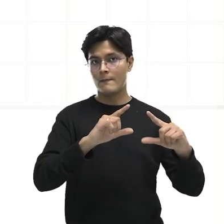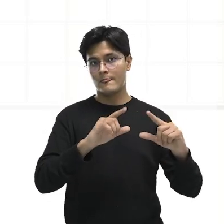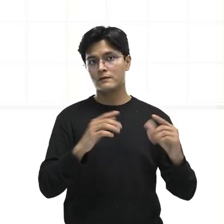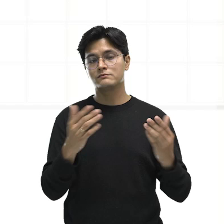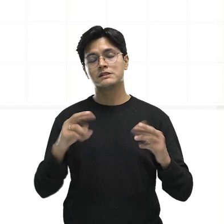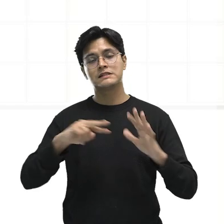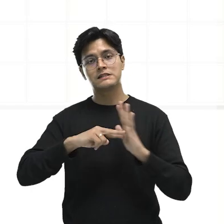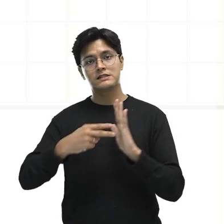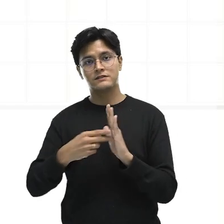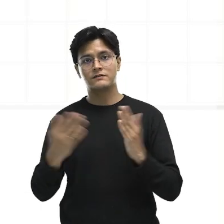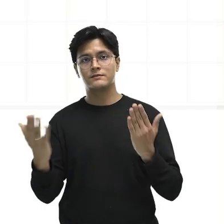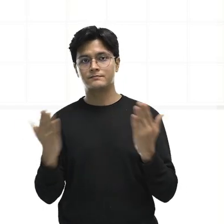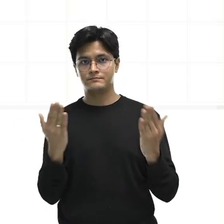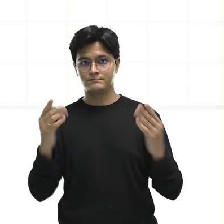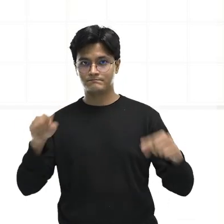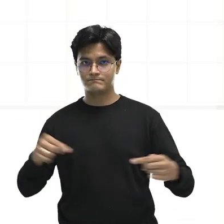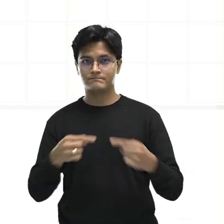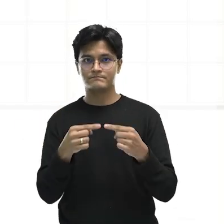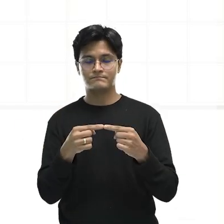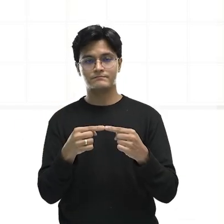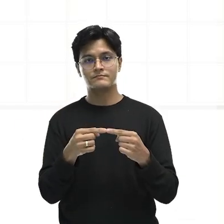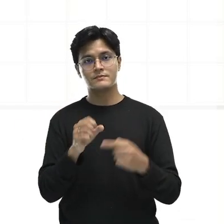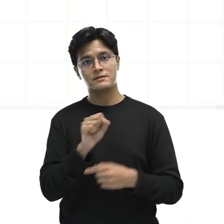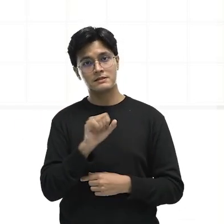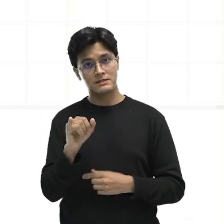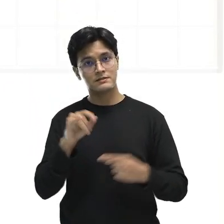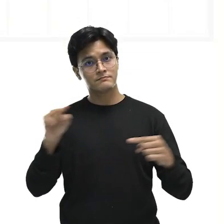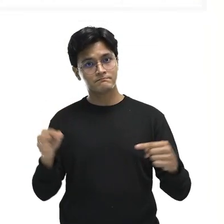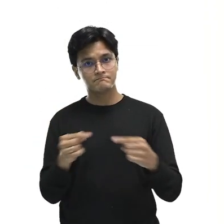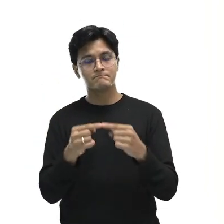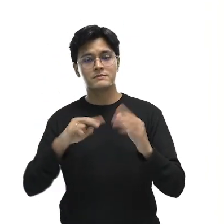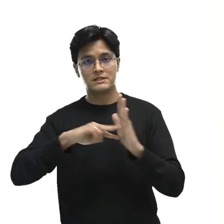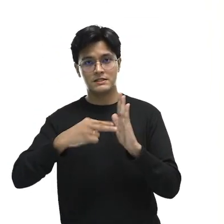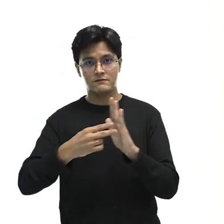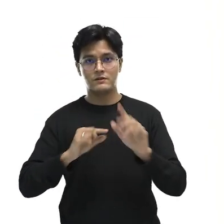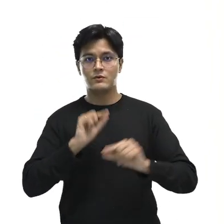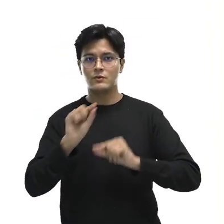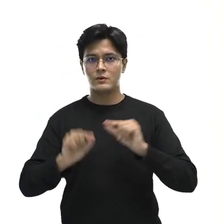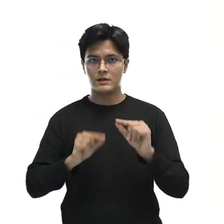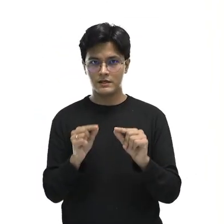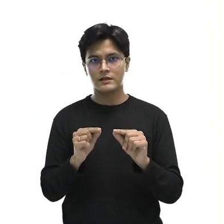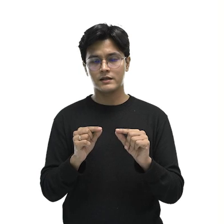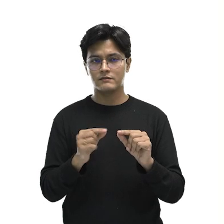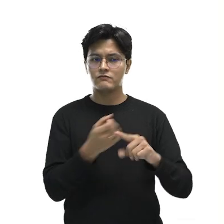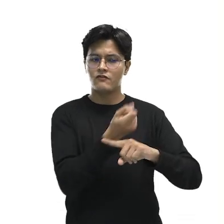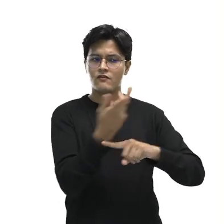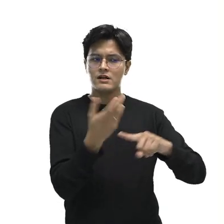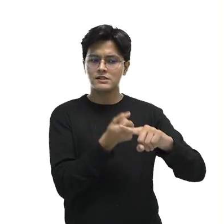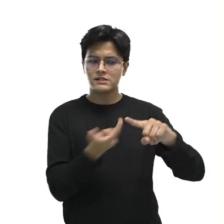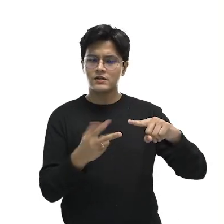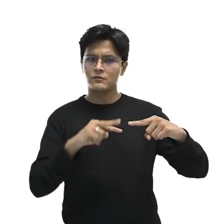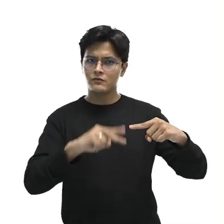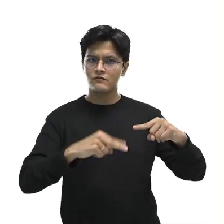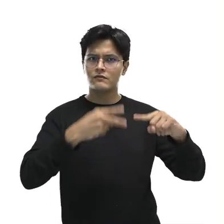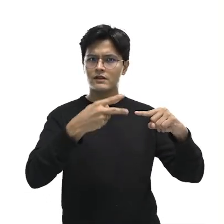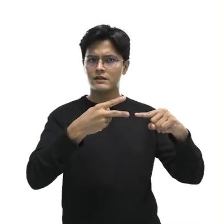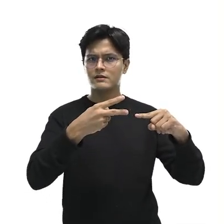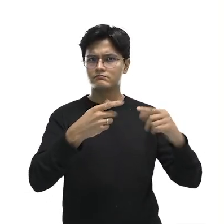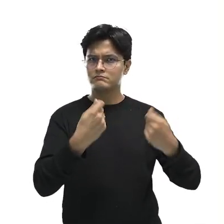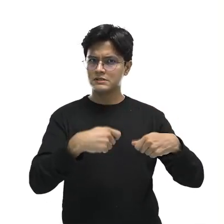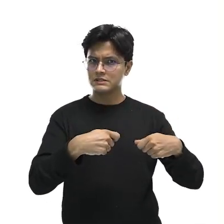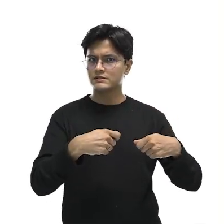diretamente proporcionais. Se são diretamente proporcionais, significa que eu não preciso inverter nenhuma